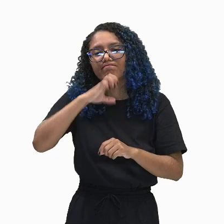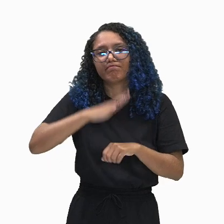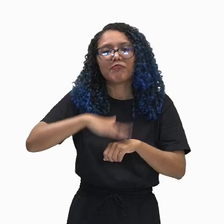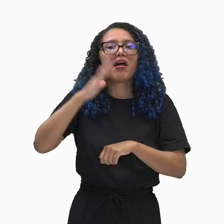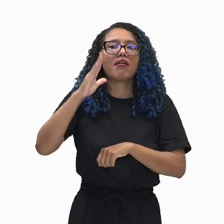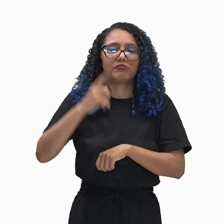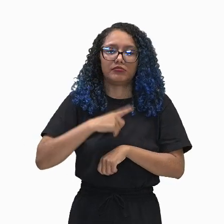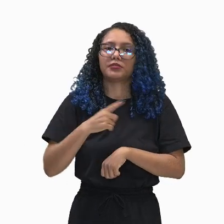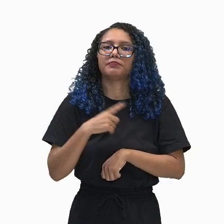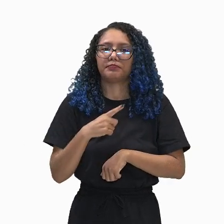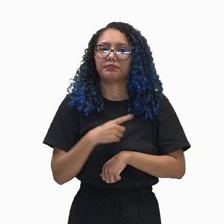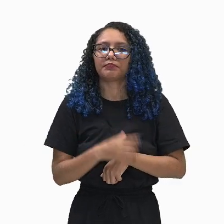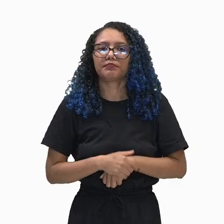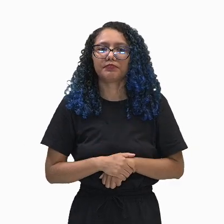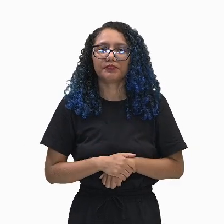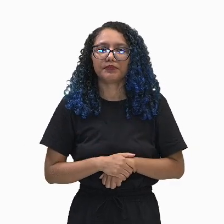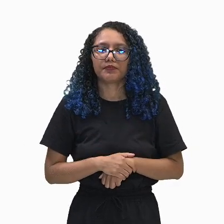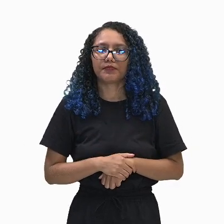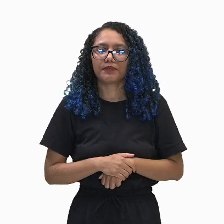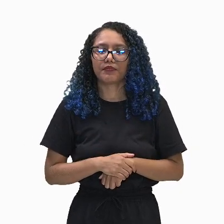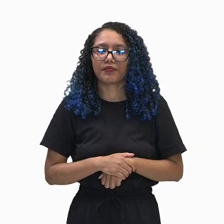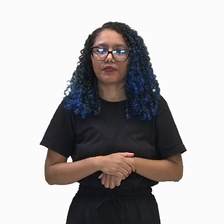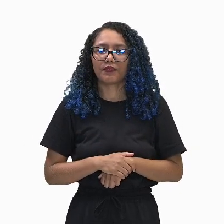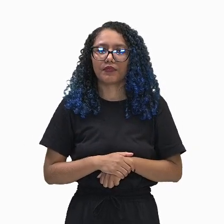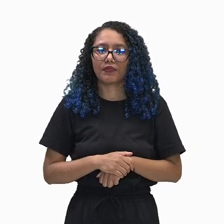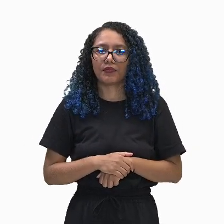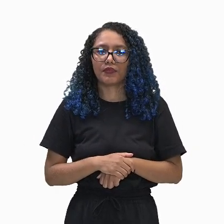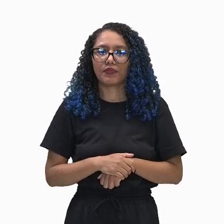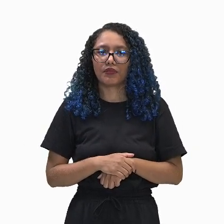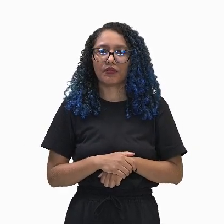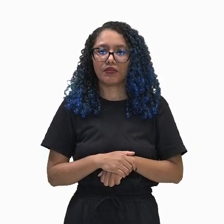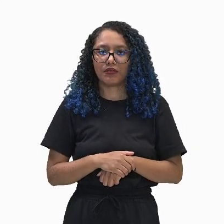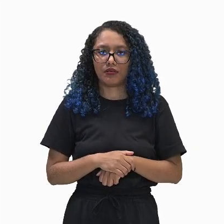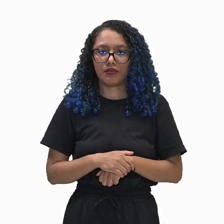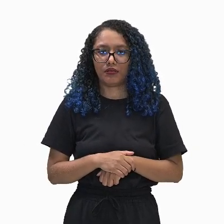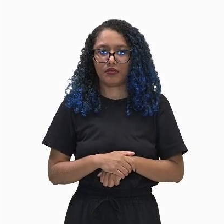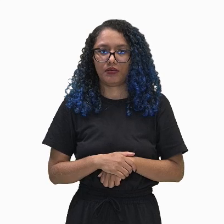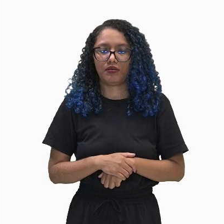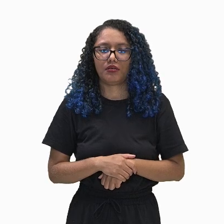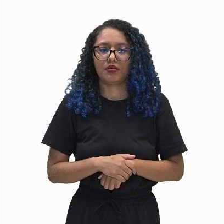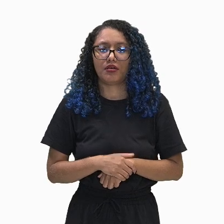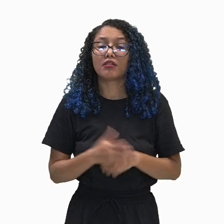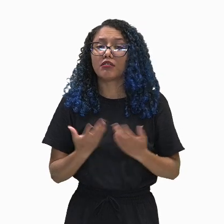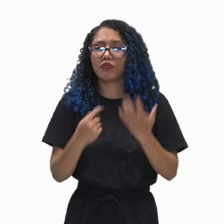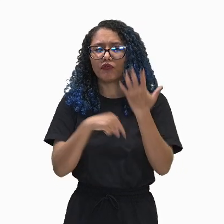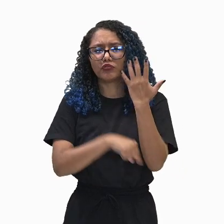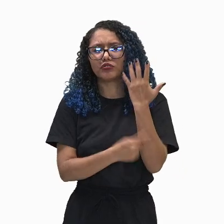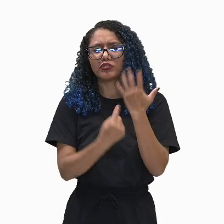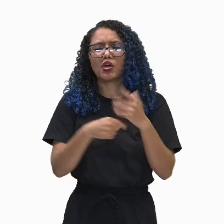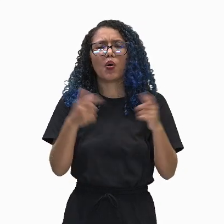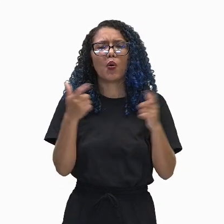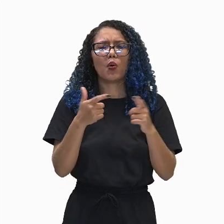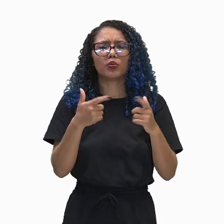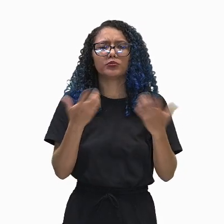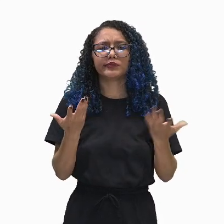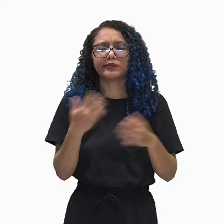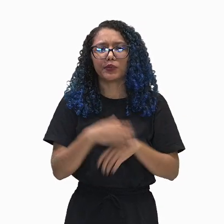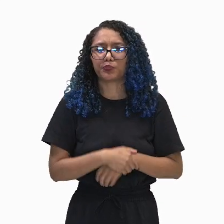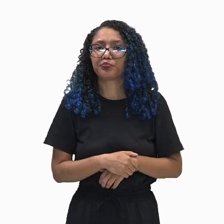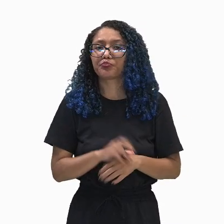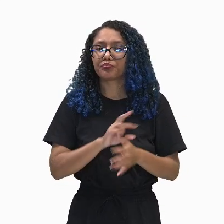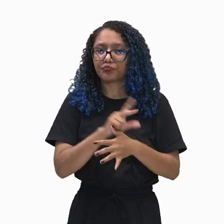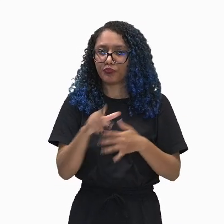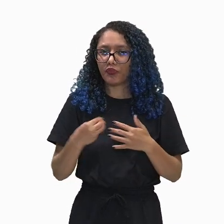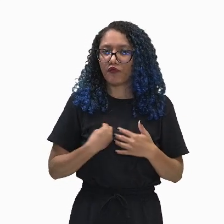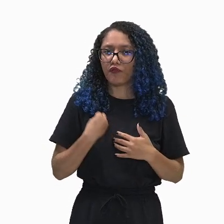oxigênio. Bem, onde ocorre exatamente a fotossíntese? Nos seres eucariontes, ela